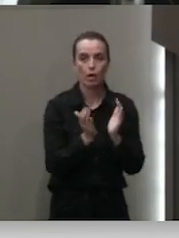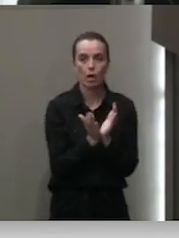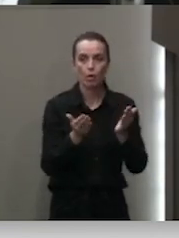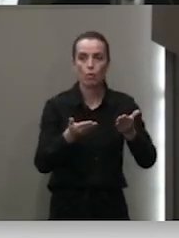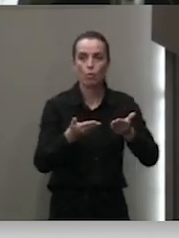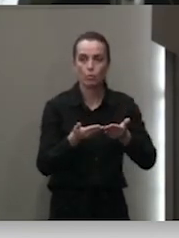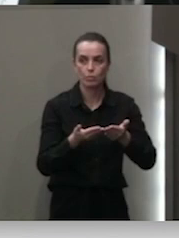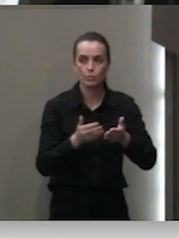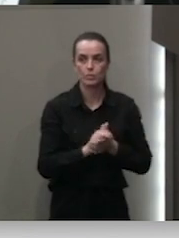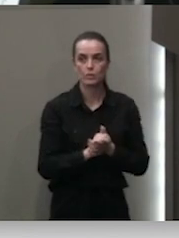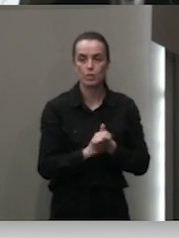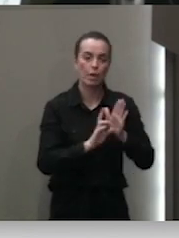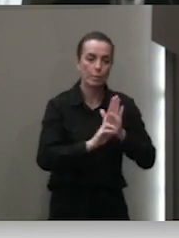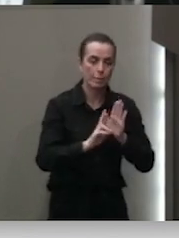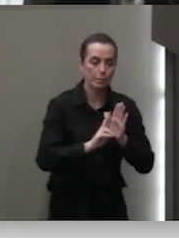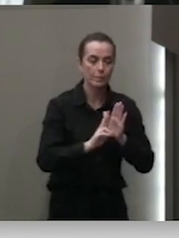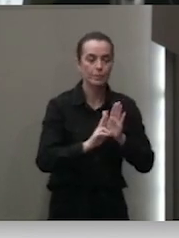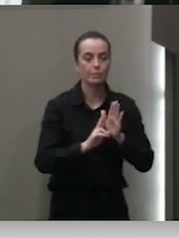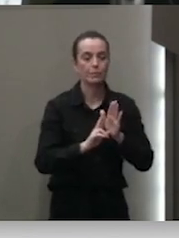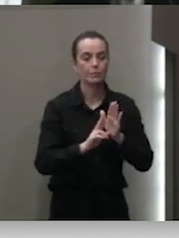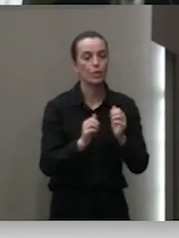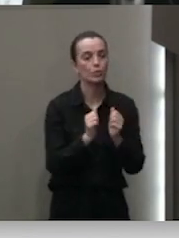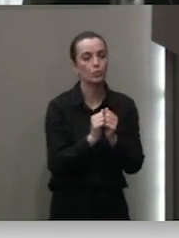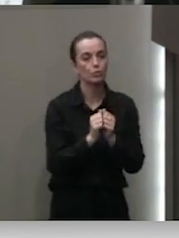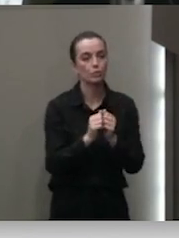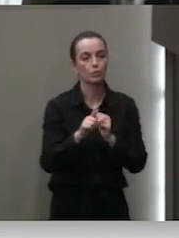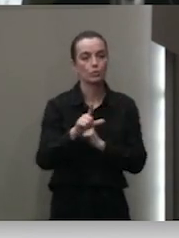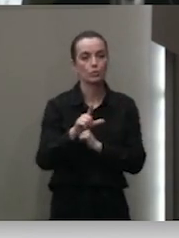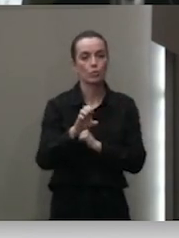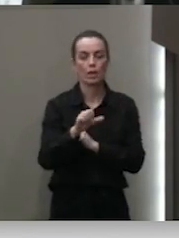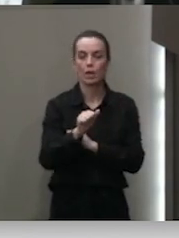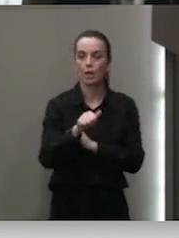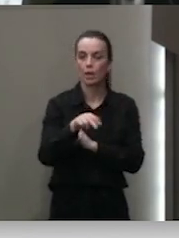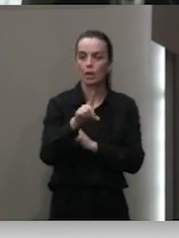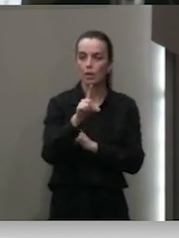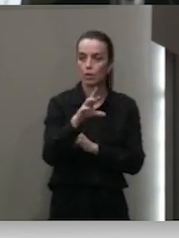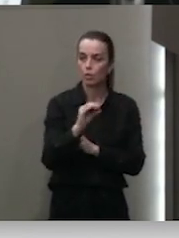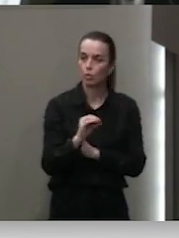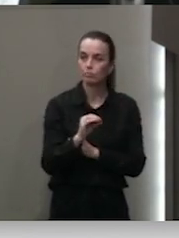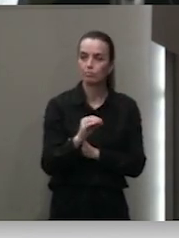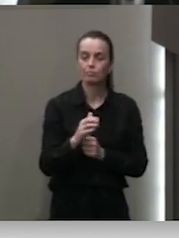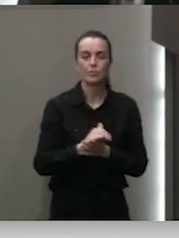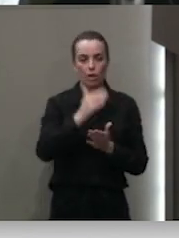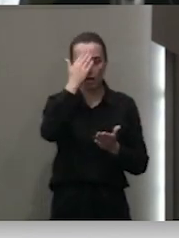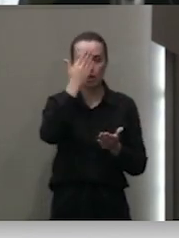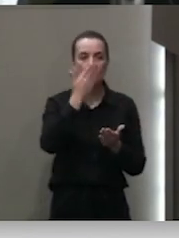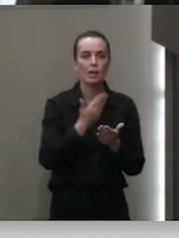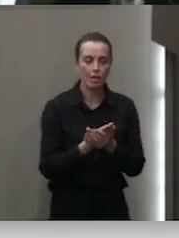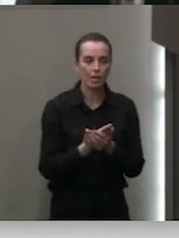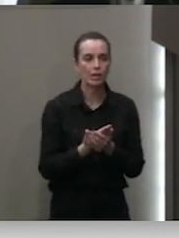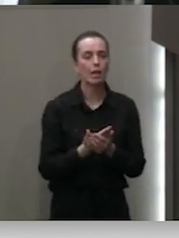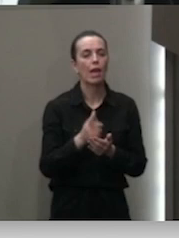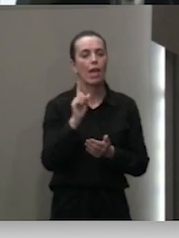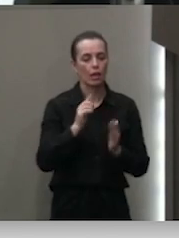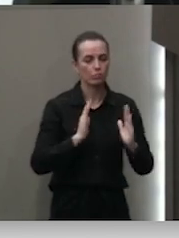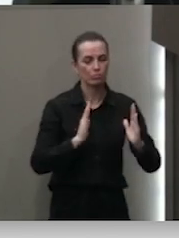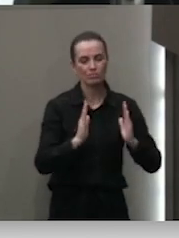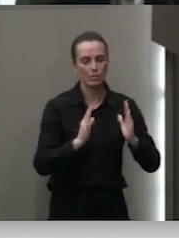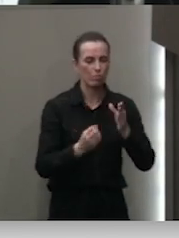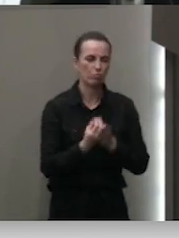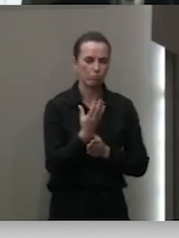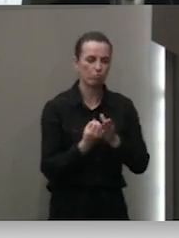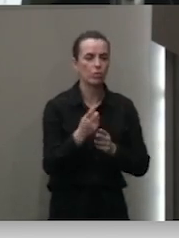presidida pelo pelo Vereador Leandro então com certeza é um mandato eh produtivo e de